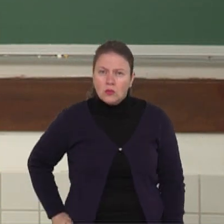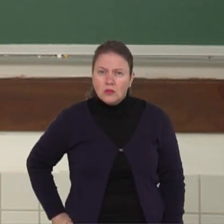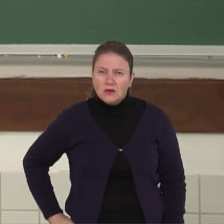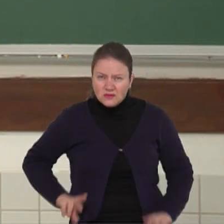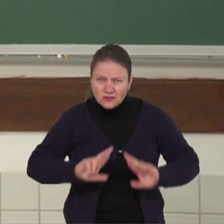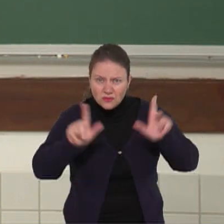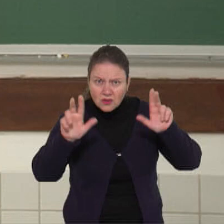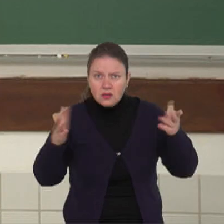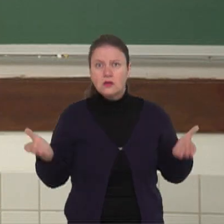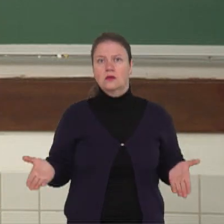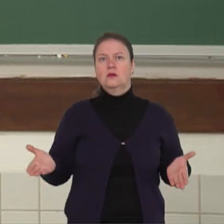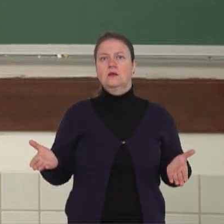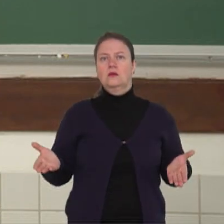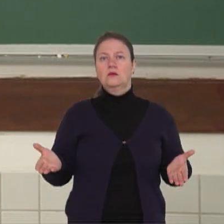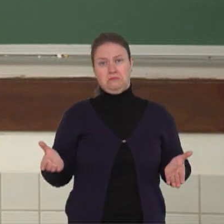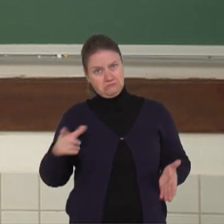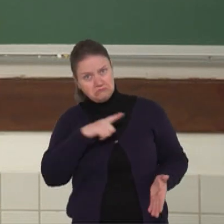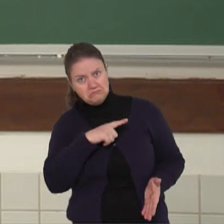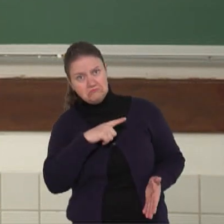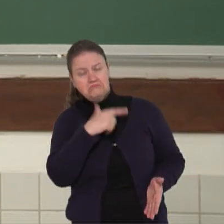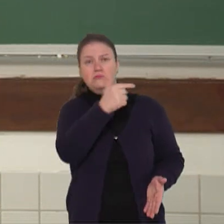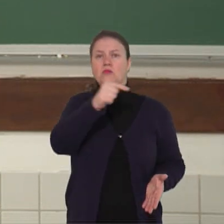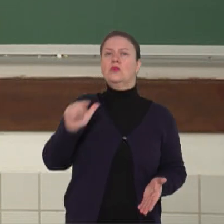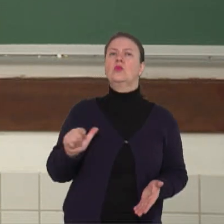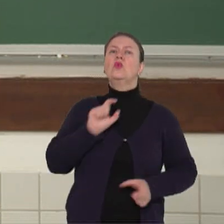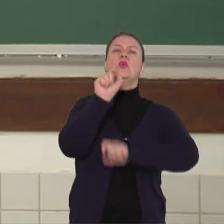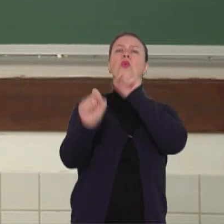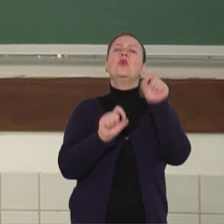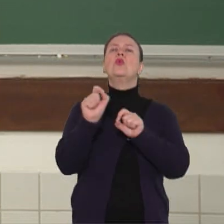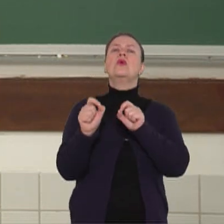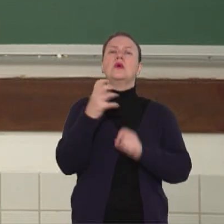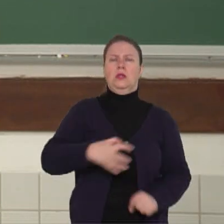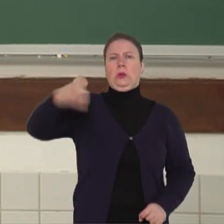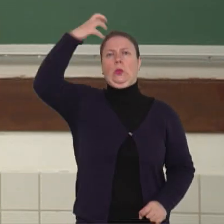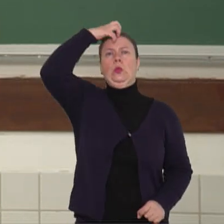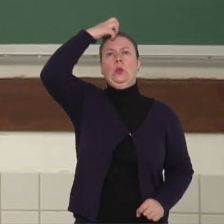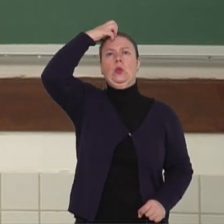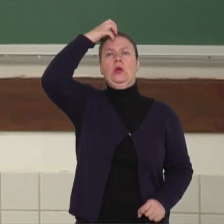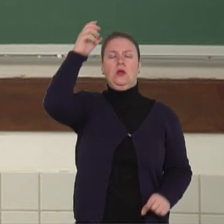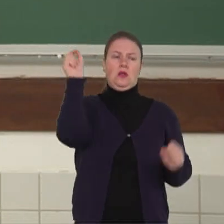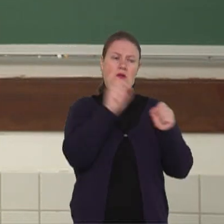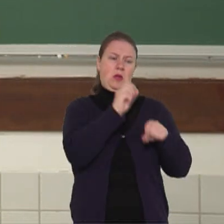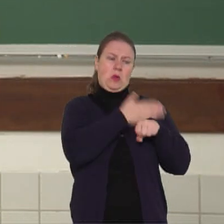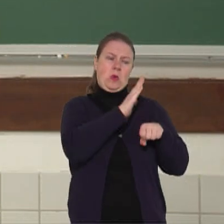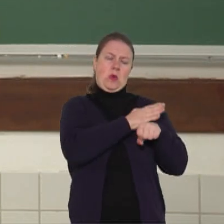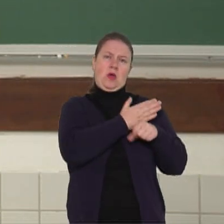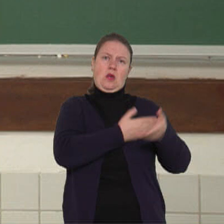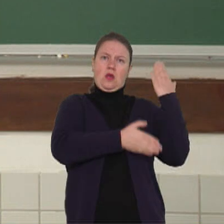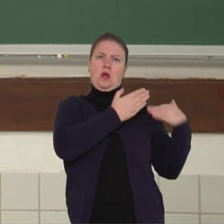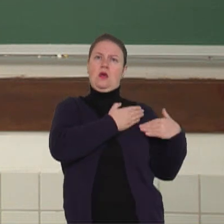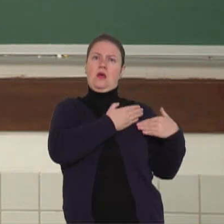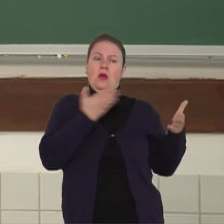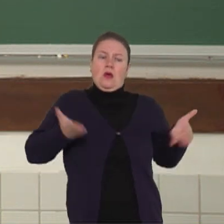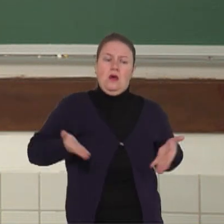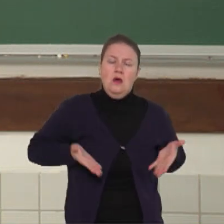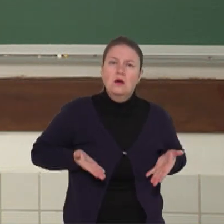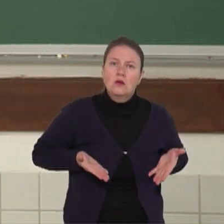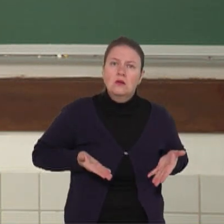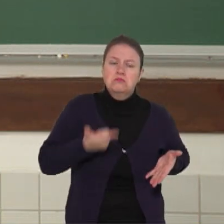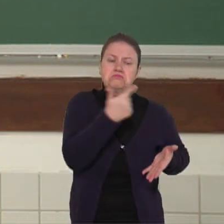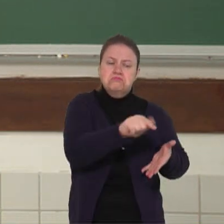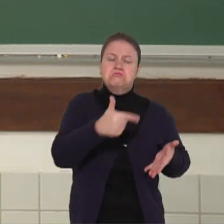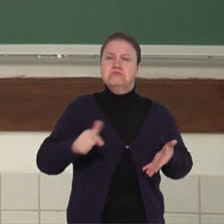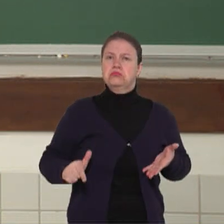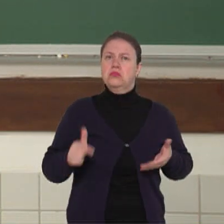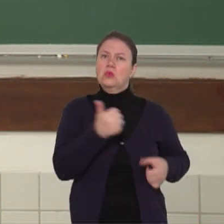diferença? Será que tem? O que o rei fazia lá não está se repetindo agora na República pelos